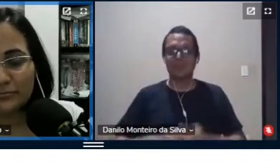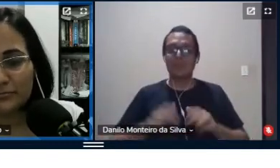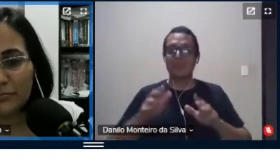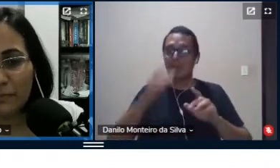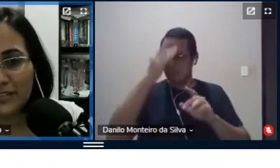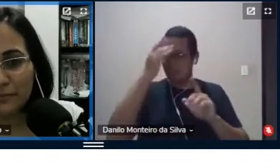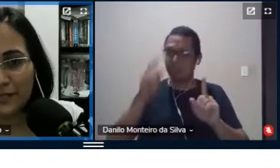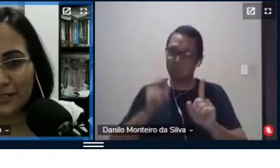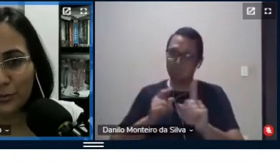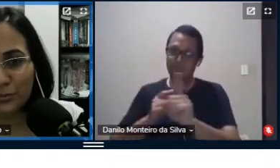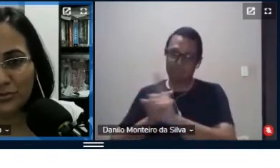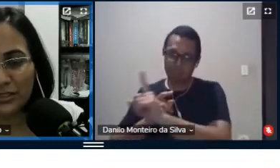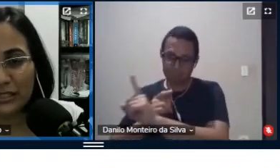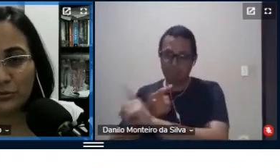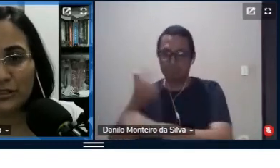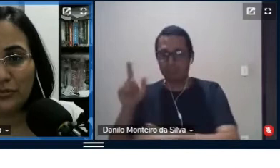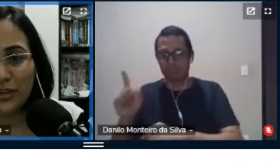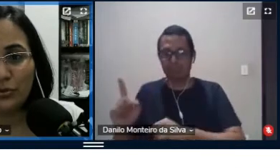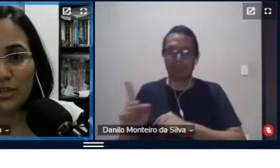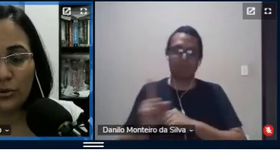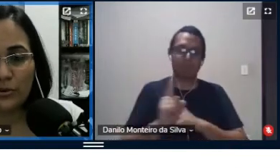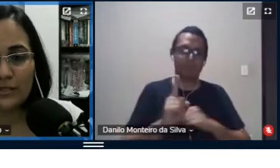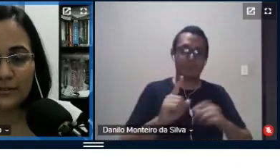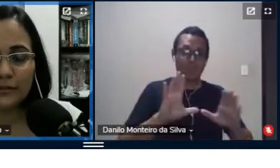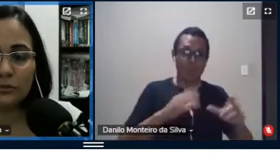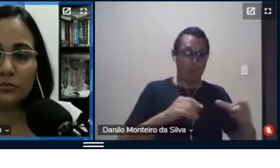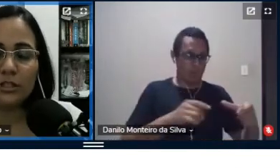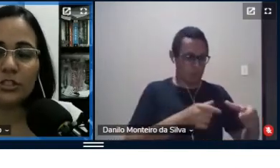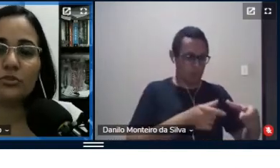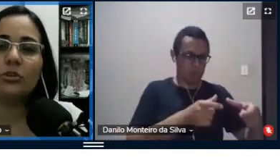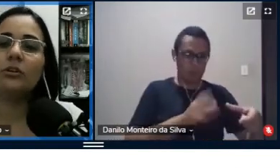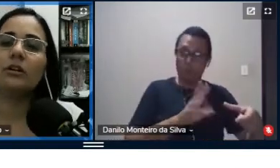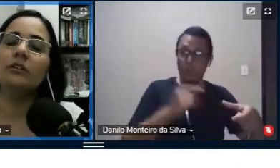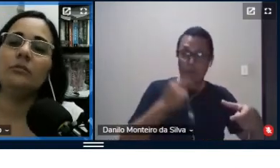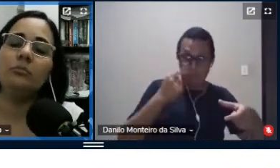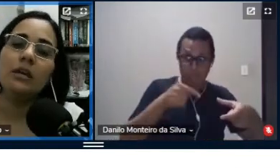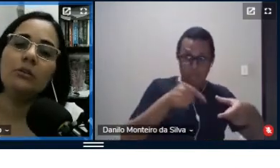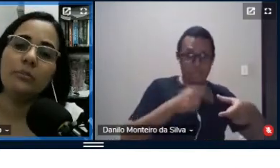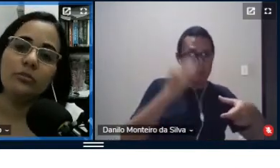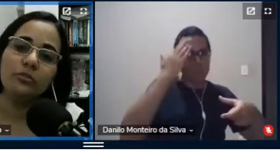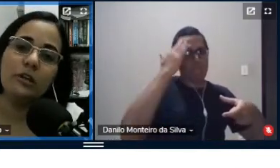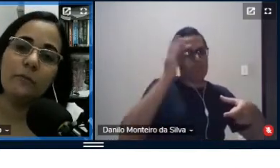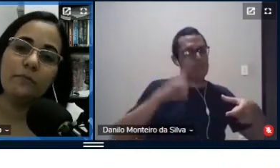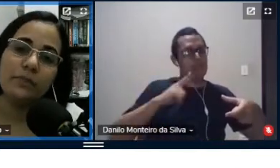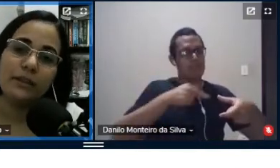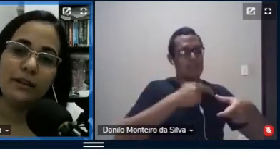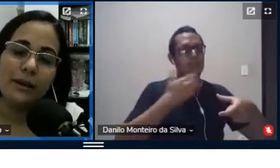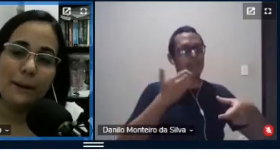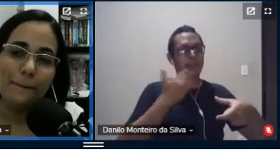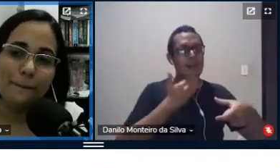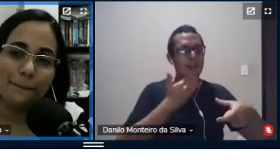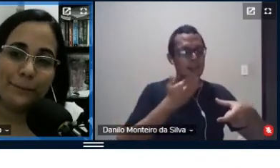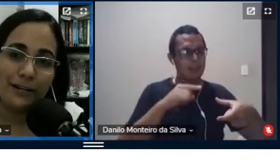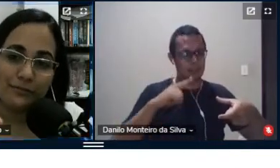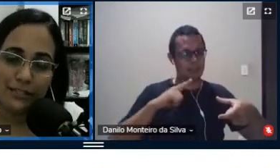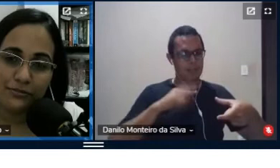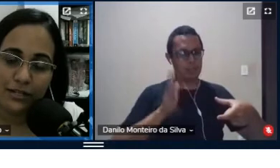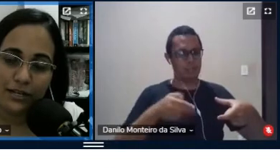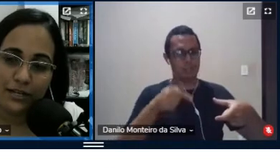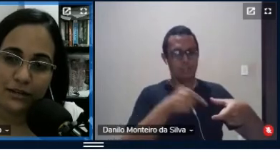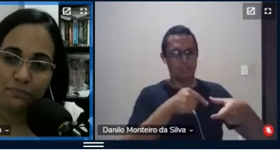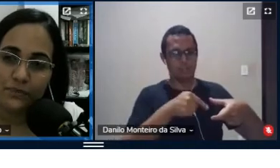peça padrão, que o defeito já é conhecido. A gente coloca no meio da produção